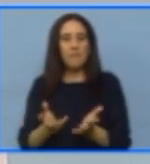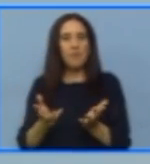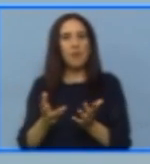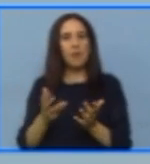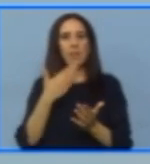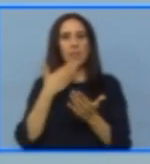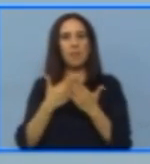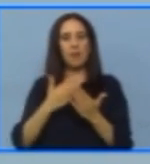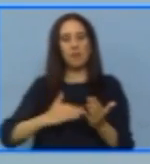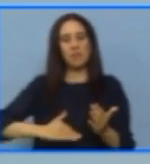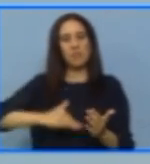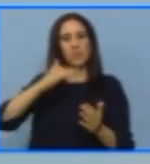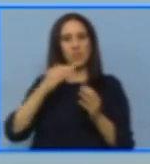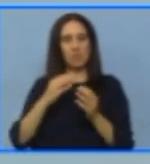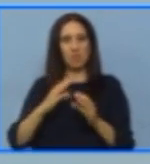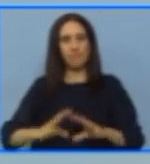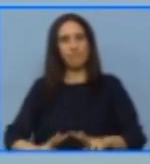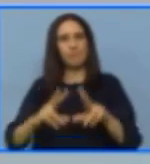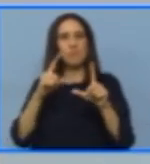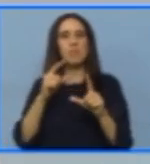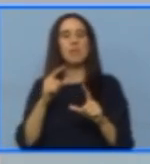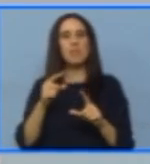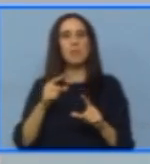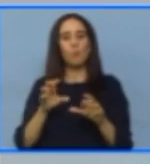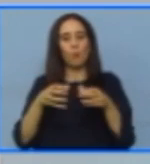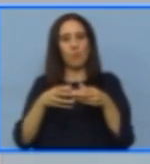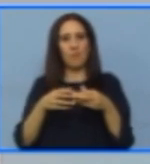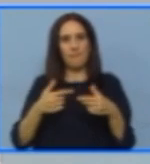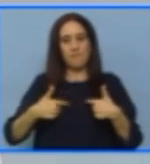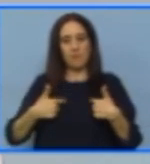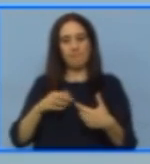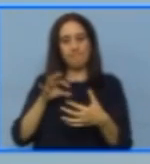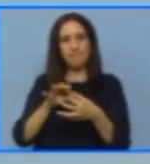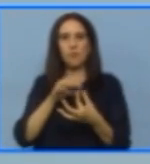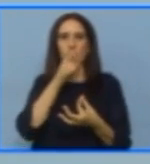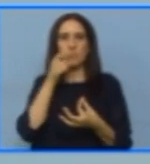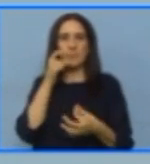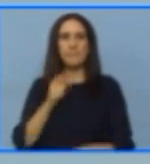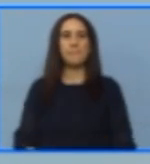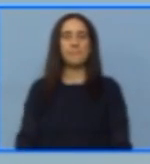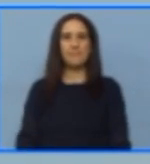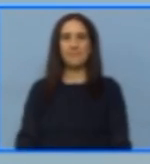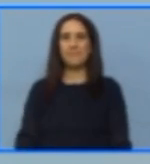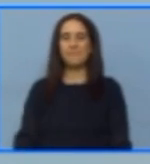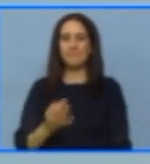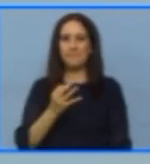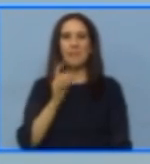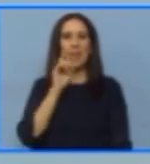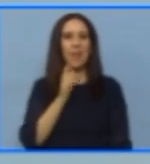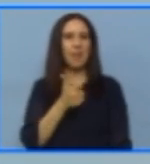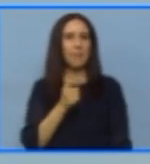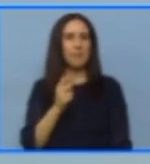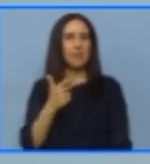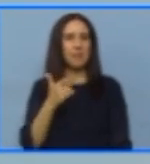a crescer e a comprometerem-se com as suas próprias comunidades. Beatriz, de que é que já ouviram sobre as atividades que vão